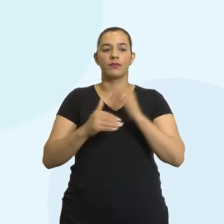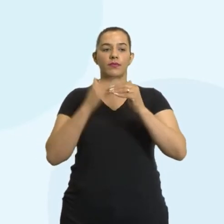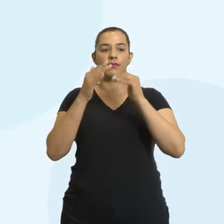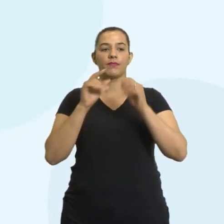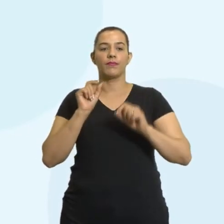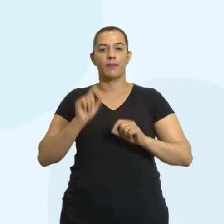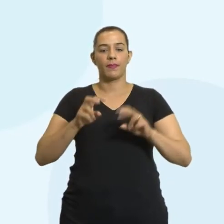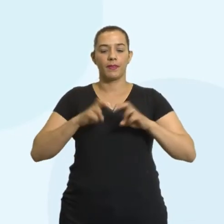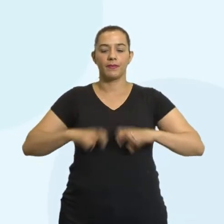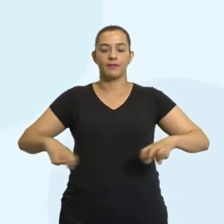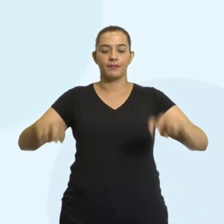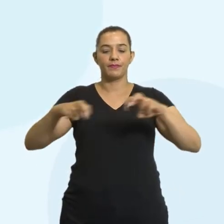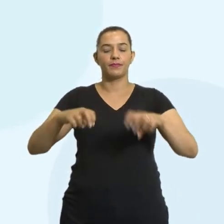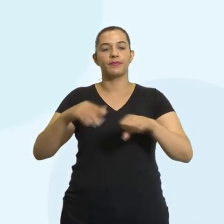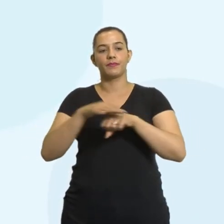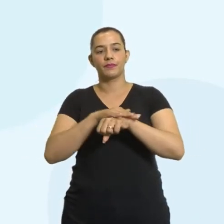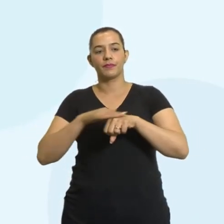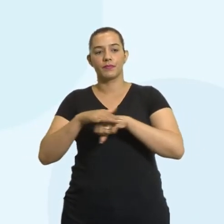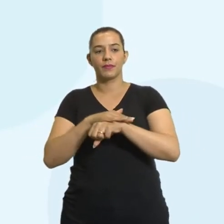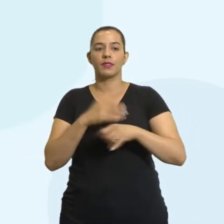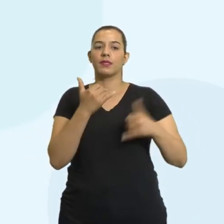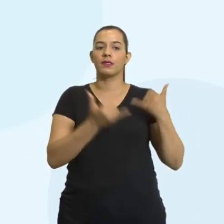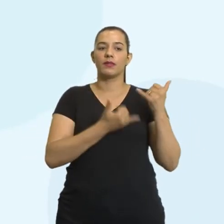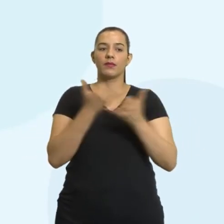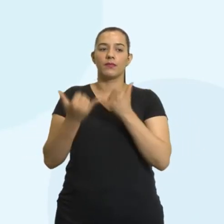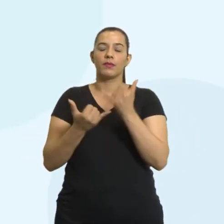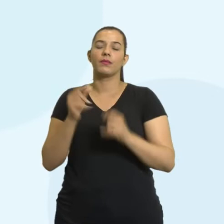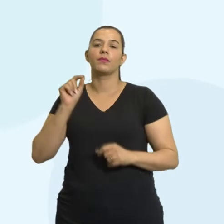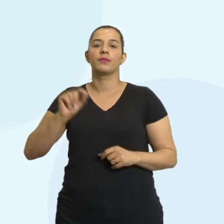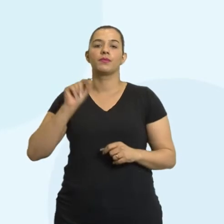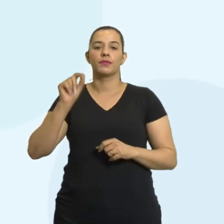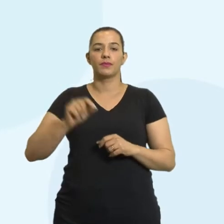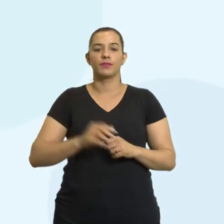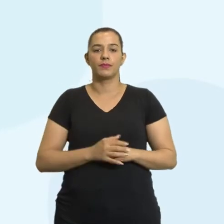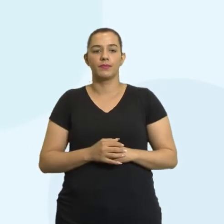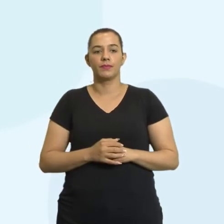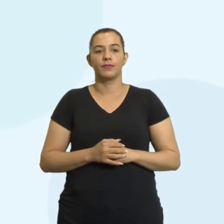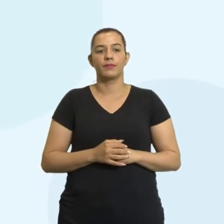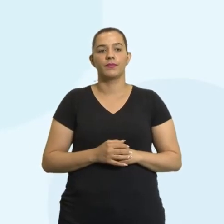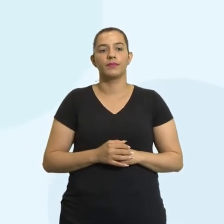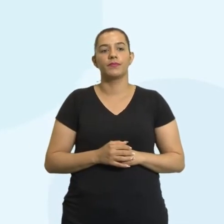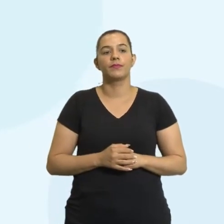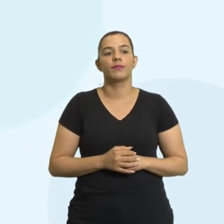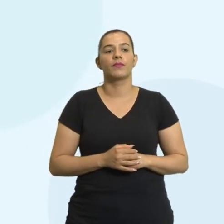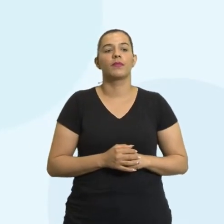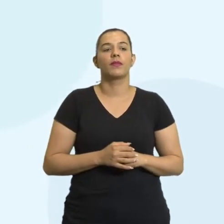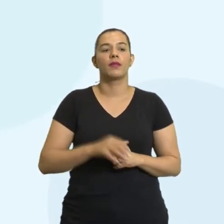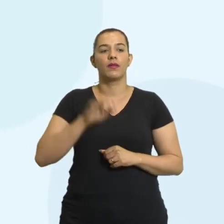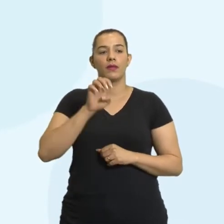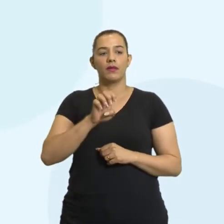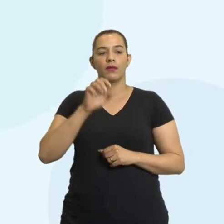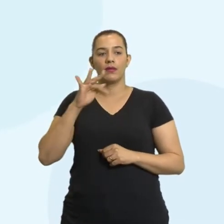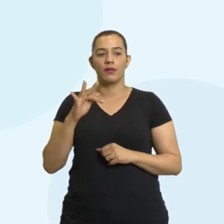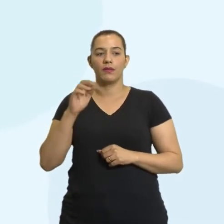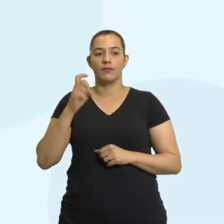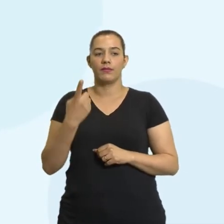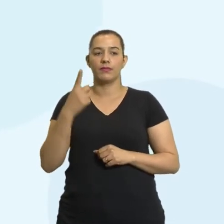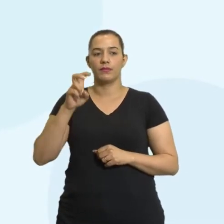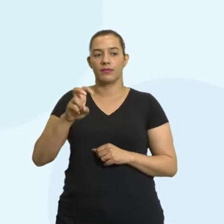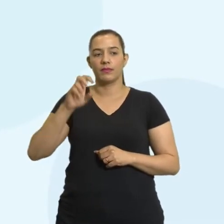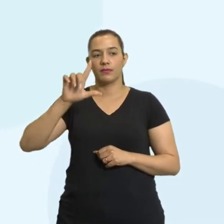da roda de conversa e da gincana, o quê? Com a habilidade EF